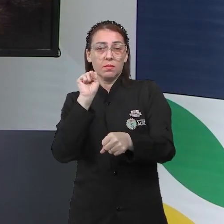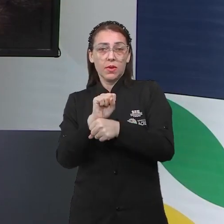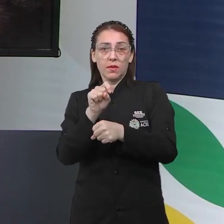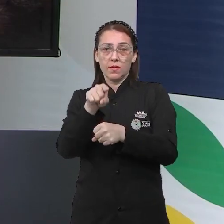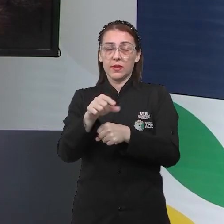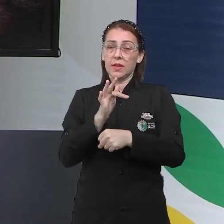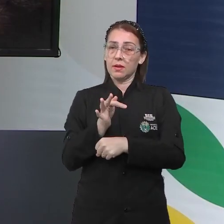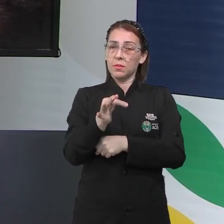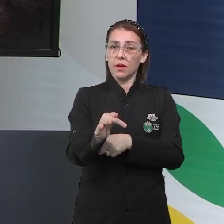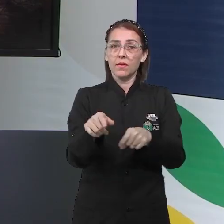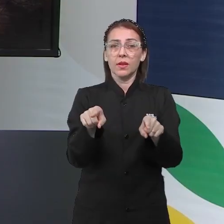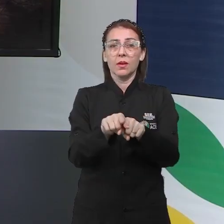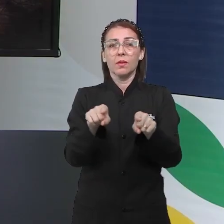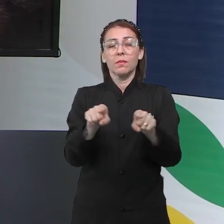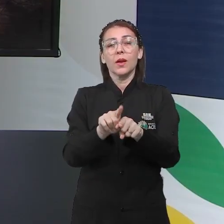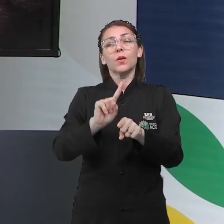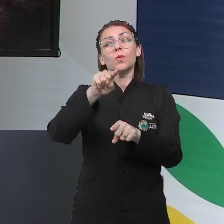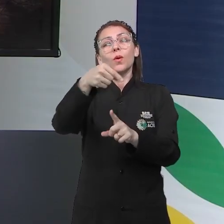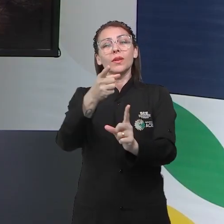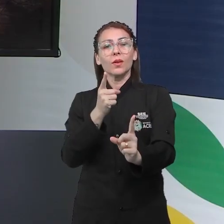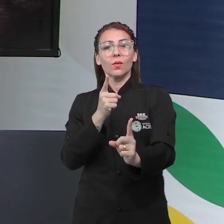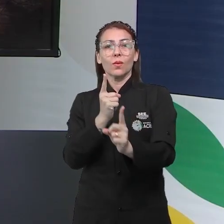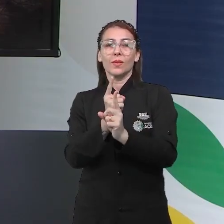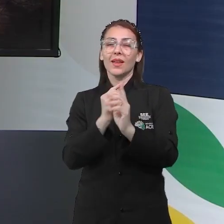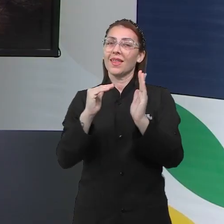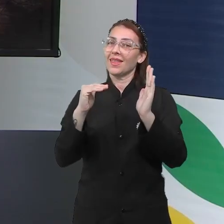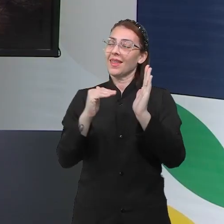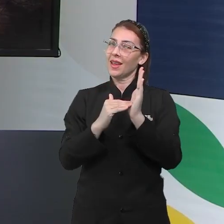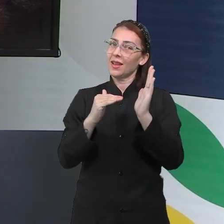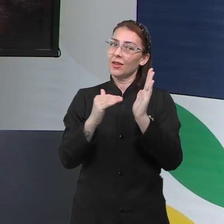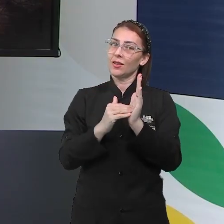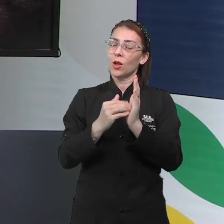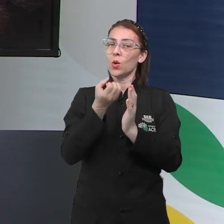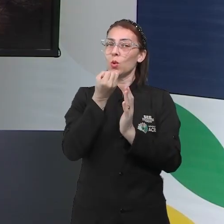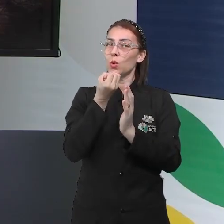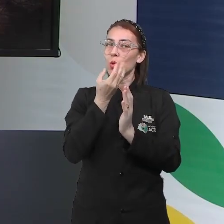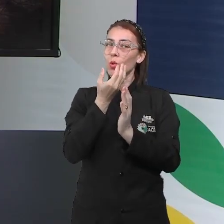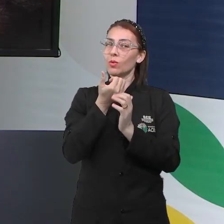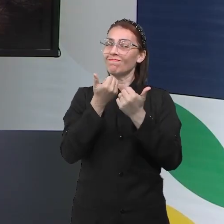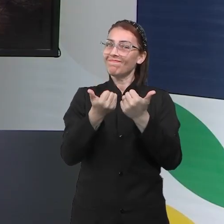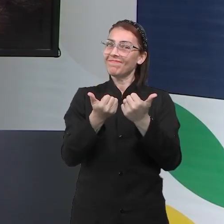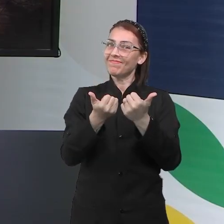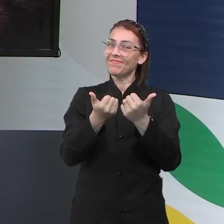vocês muito em breve, em um próximo encontro. Até lá, tudo de bom.